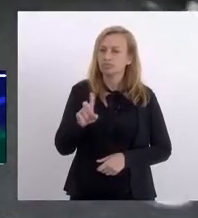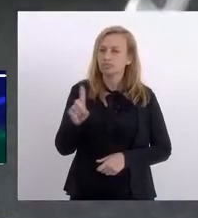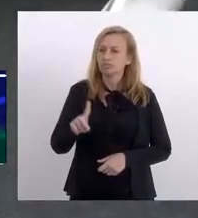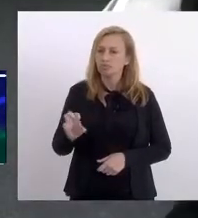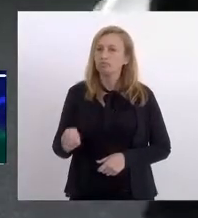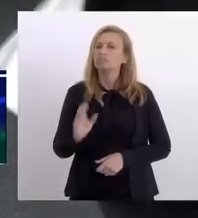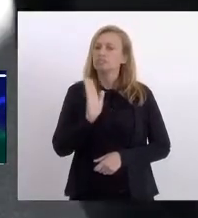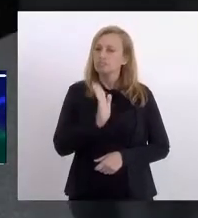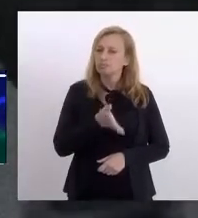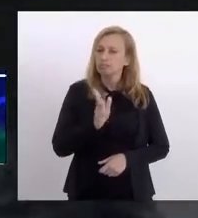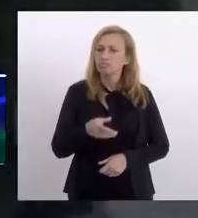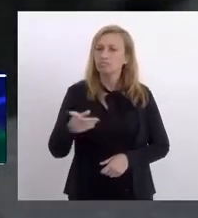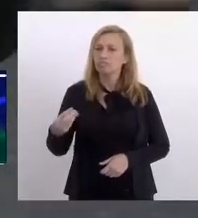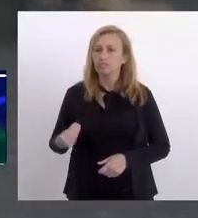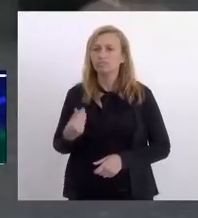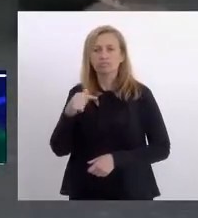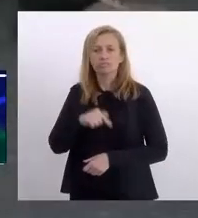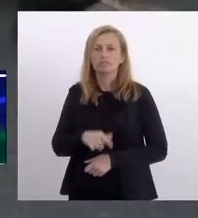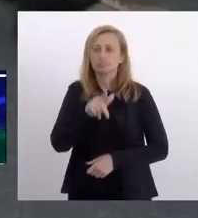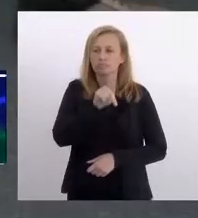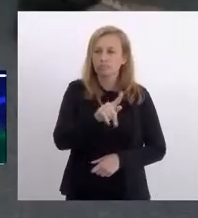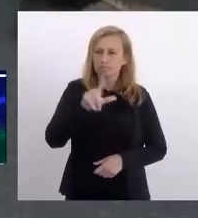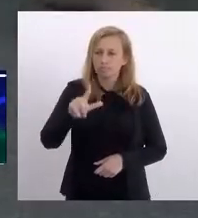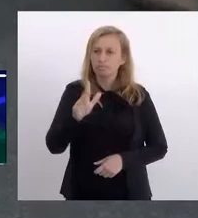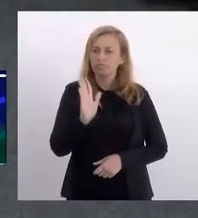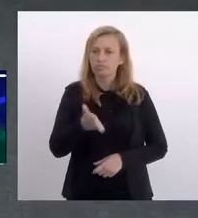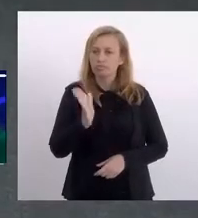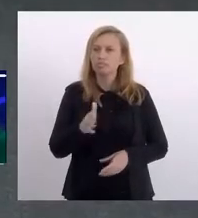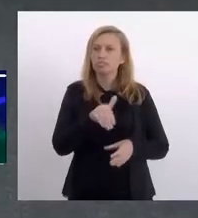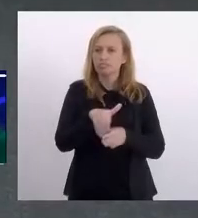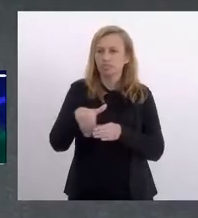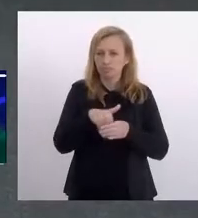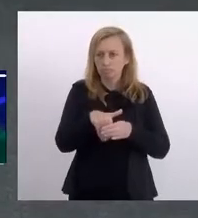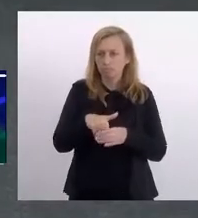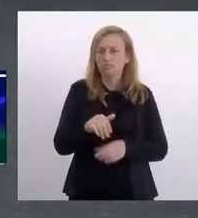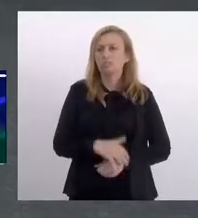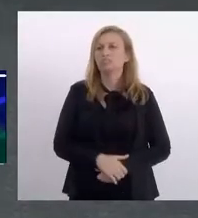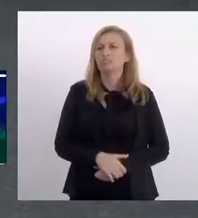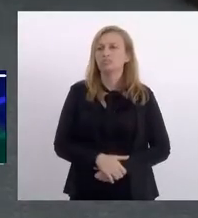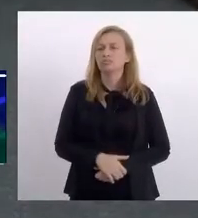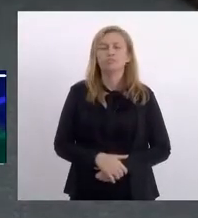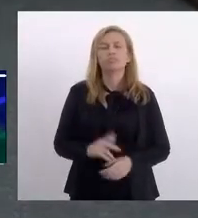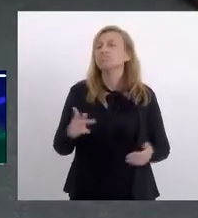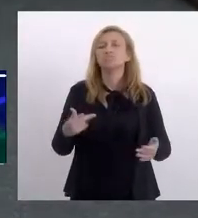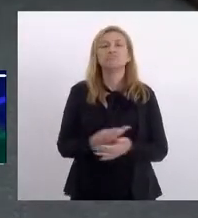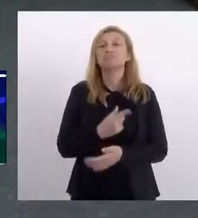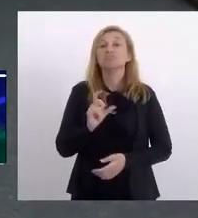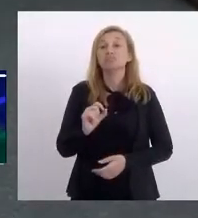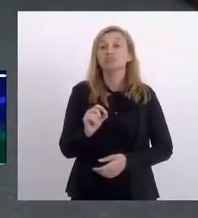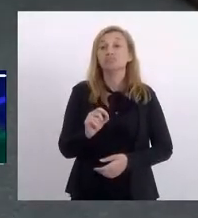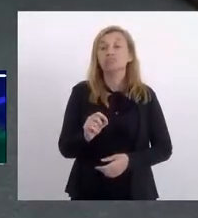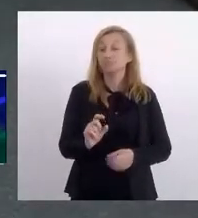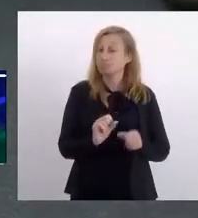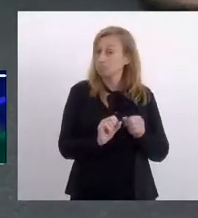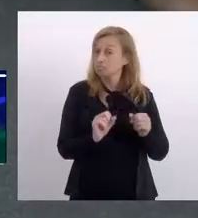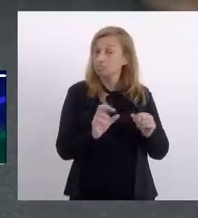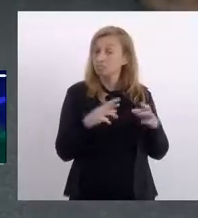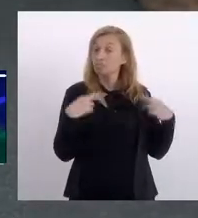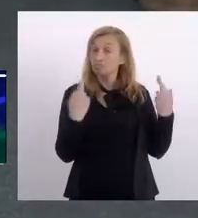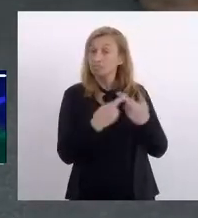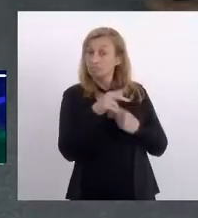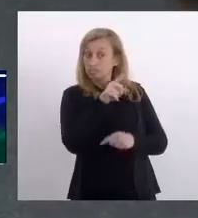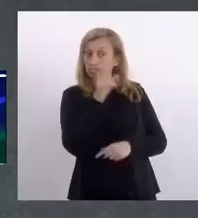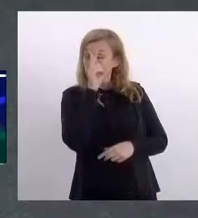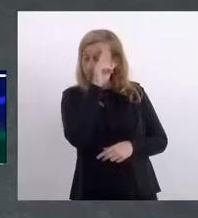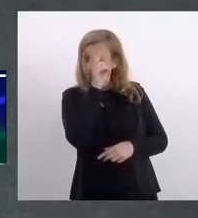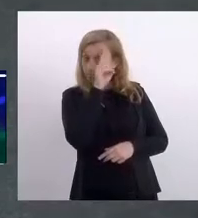já tiveram aqui... O PL já esteve em votação. E o que que acontece? Fizemos aquela reunião, se lembra que eu